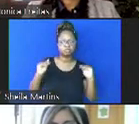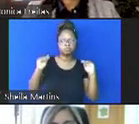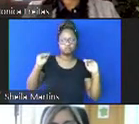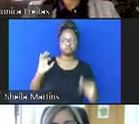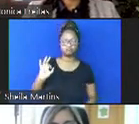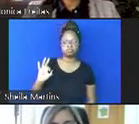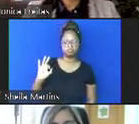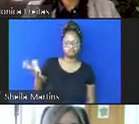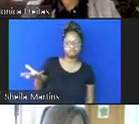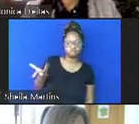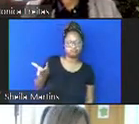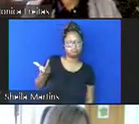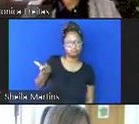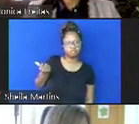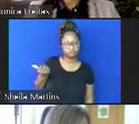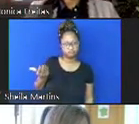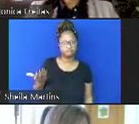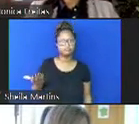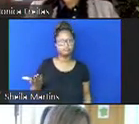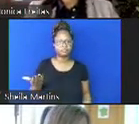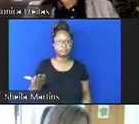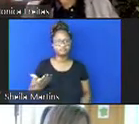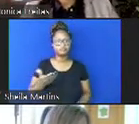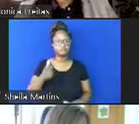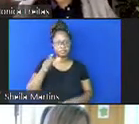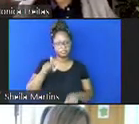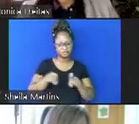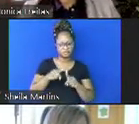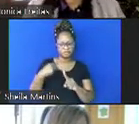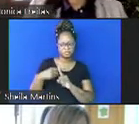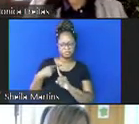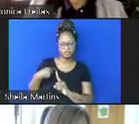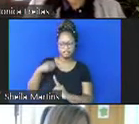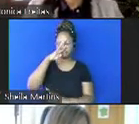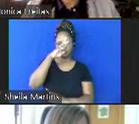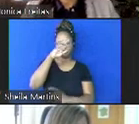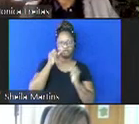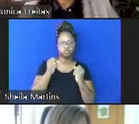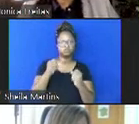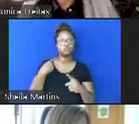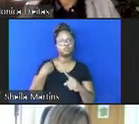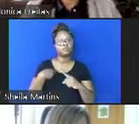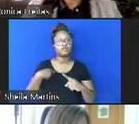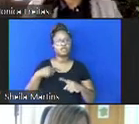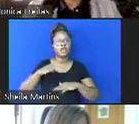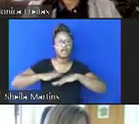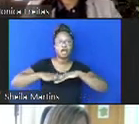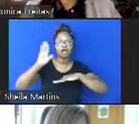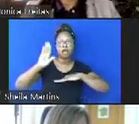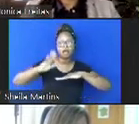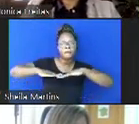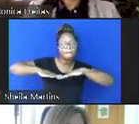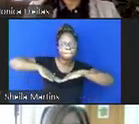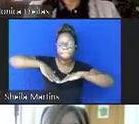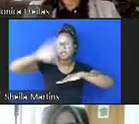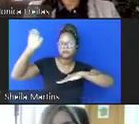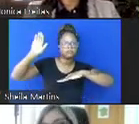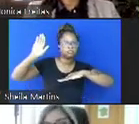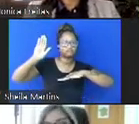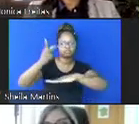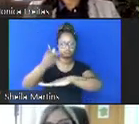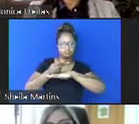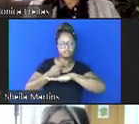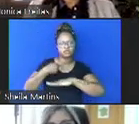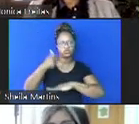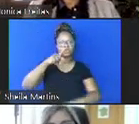de grande impacto, né? Alguns desses são dos melhores, um dos maiores prêmios